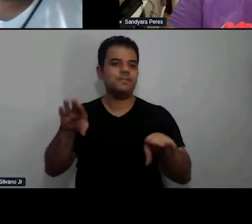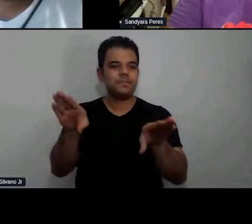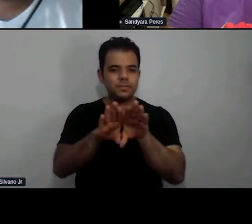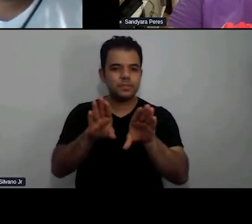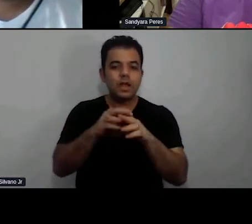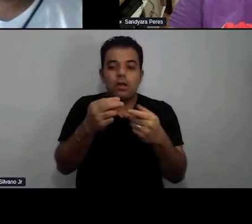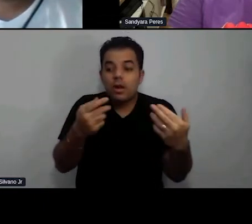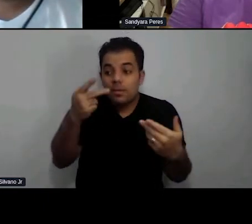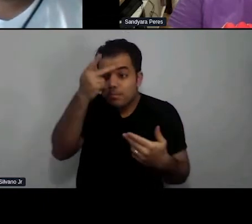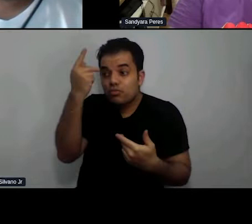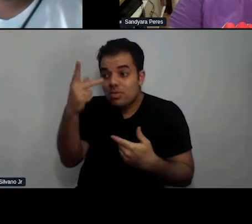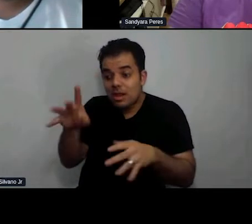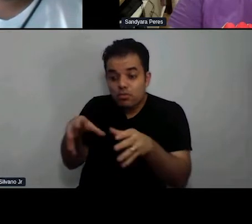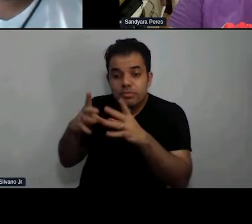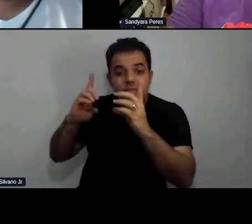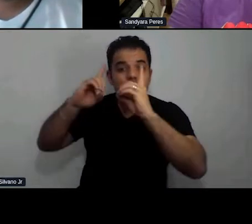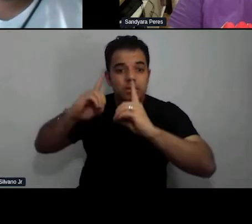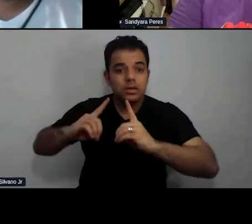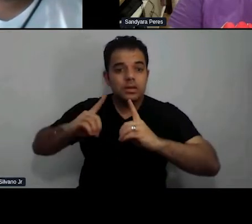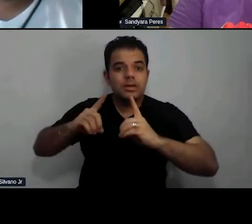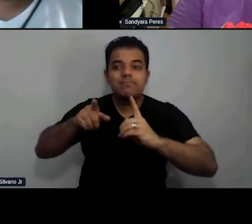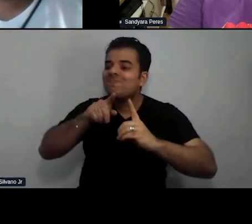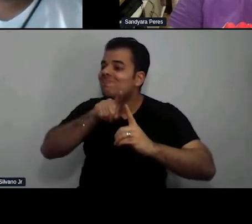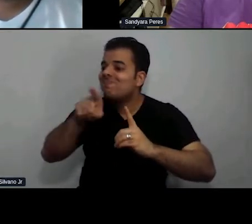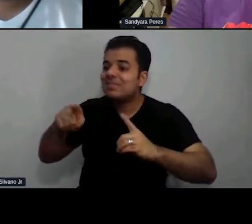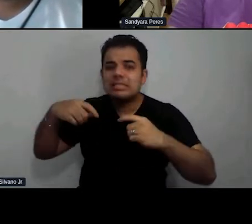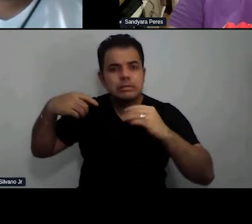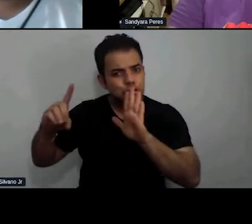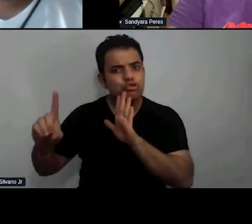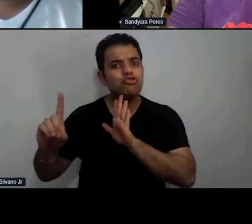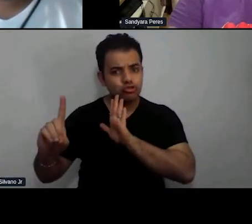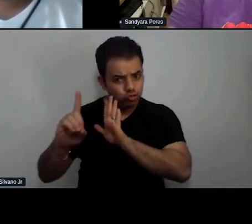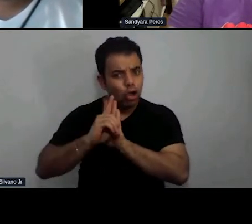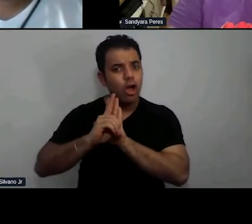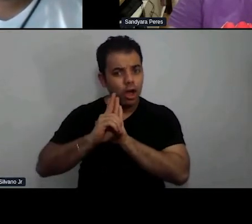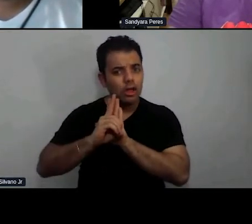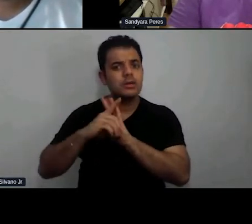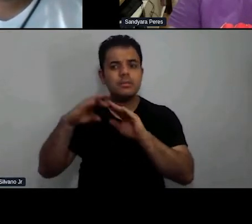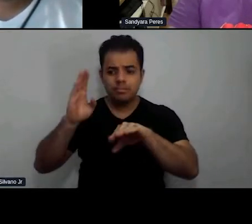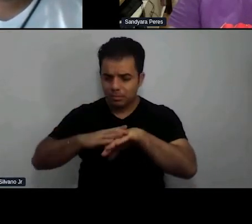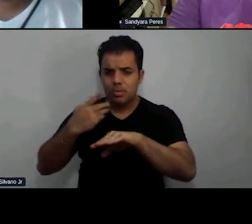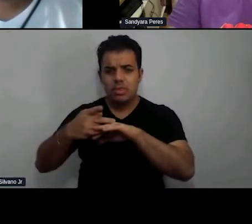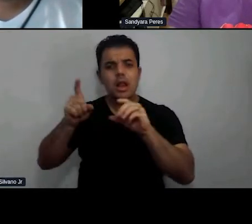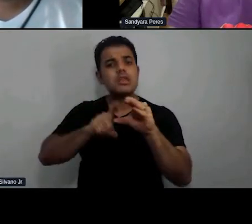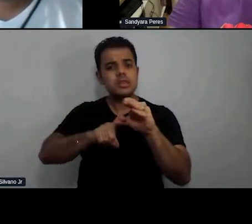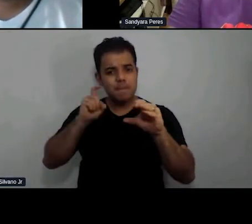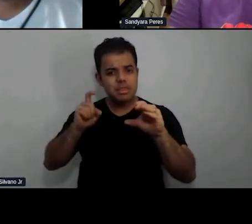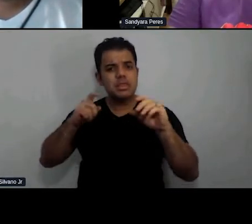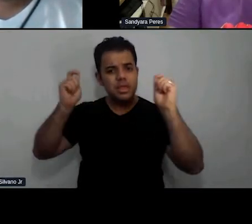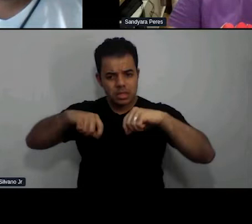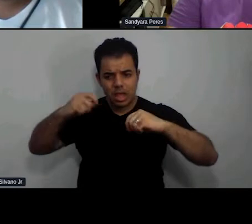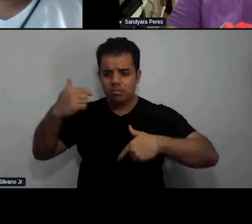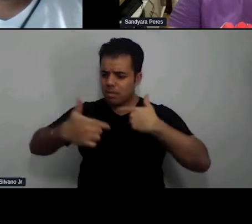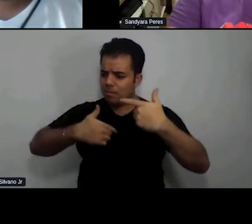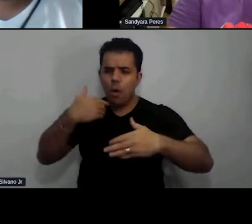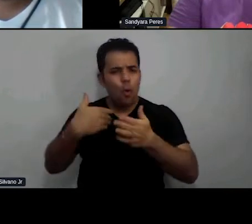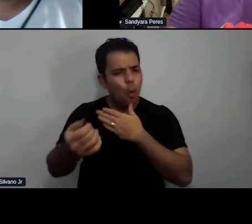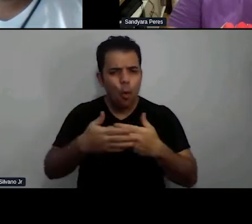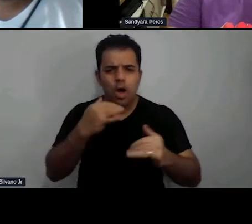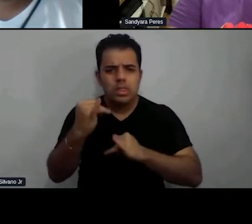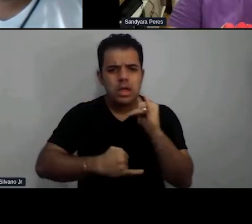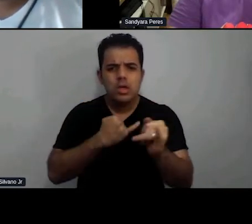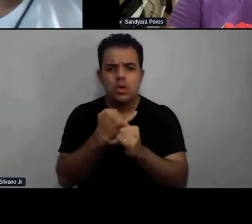pessoas com deficiência, elas têm direito e têm que ter autonomia para fazer o que ela quiser na internet. Comprar